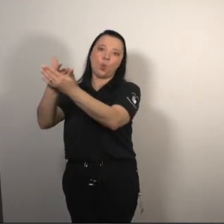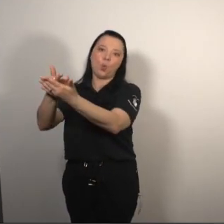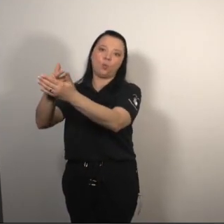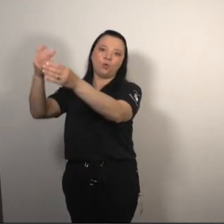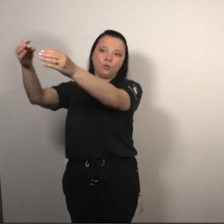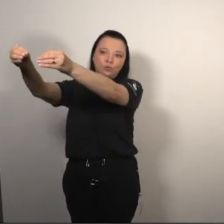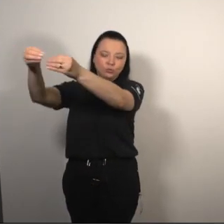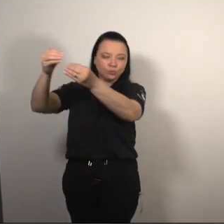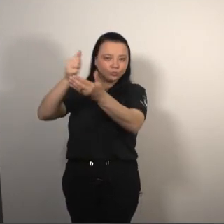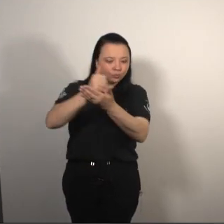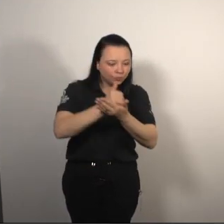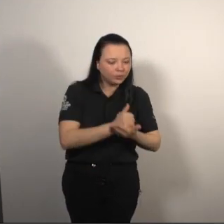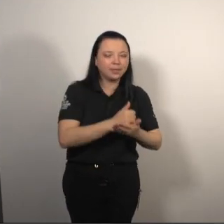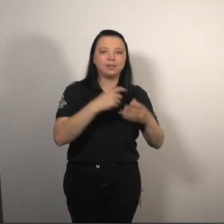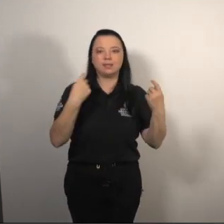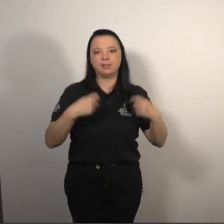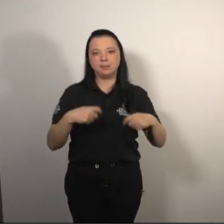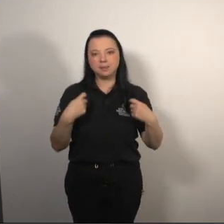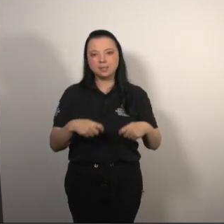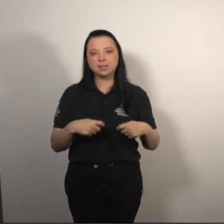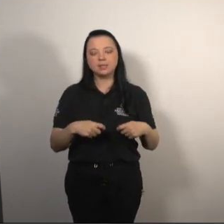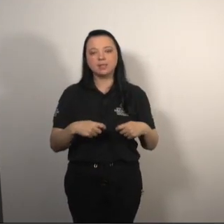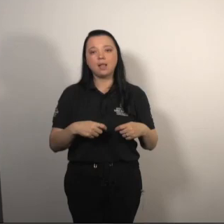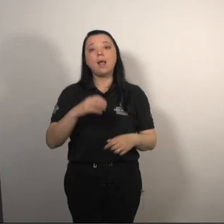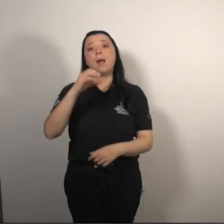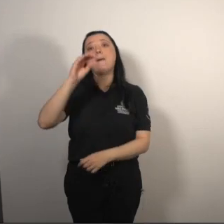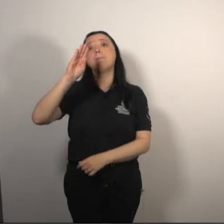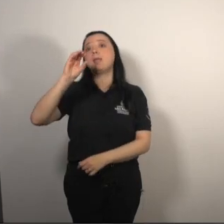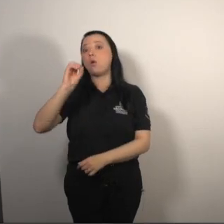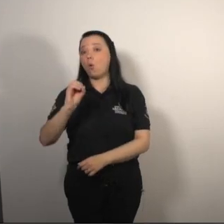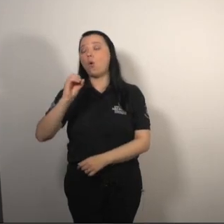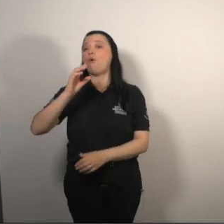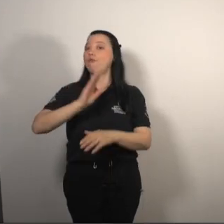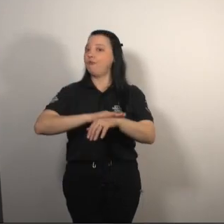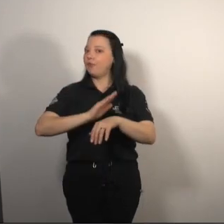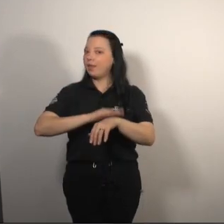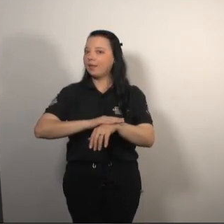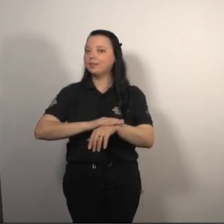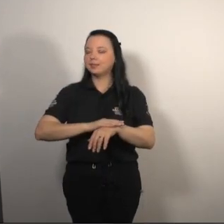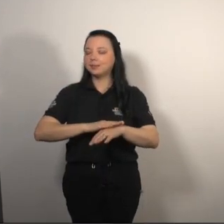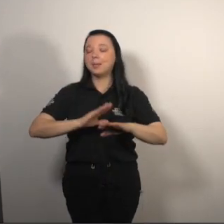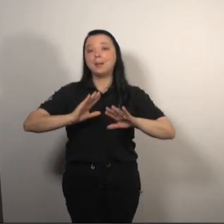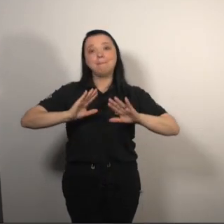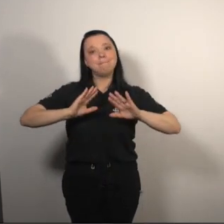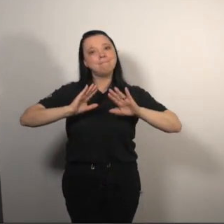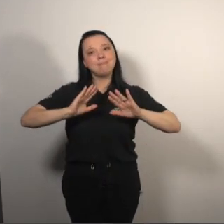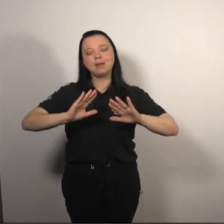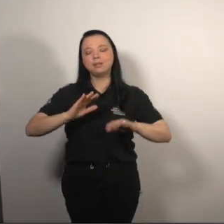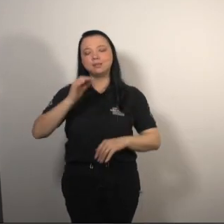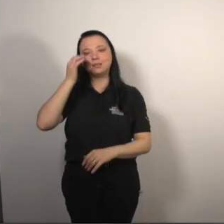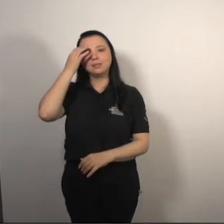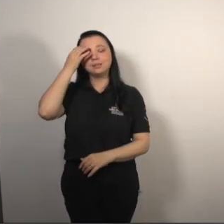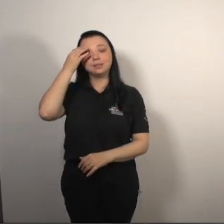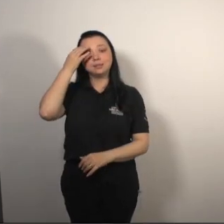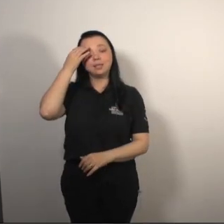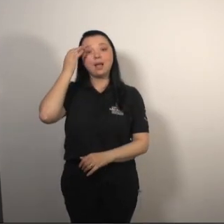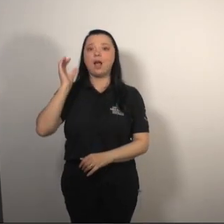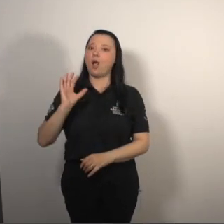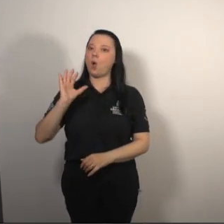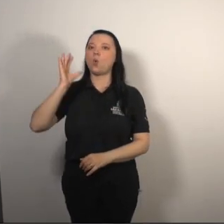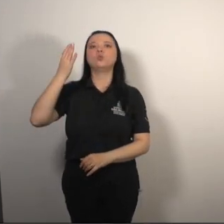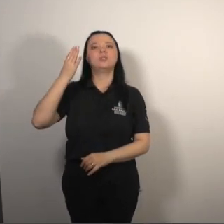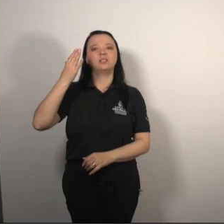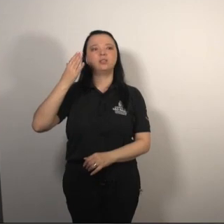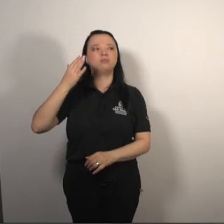fizemos o boletim de ocorrência no 34DP do Morumbi, mas, infelizmente, a cidade foi vítima aí de mais um